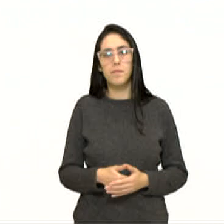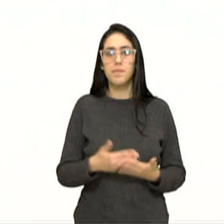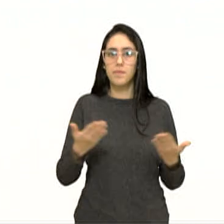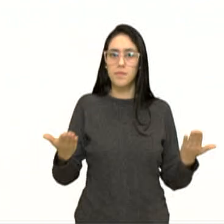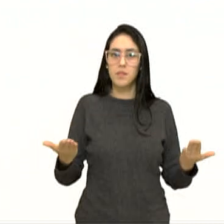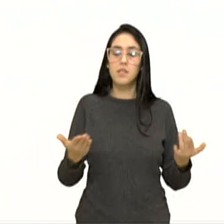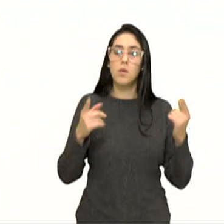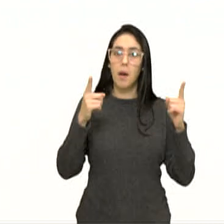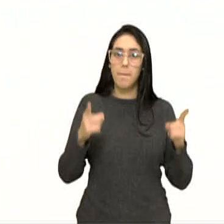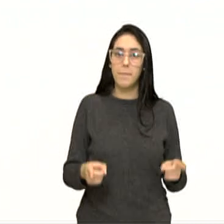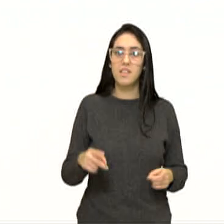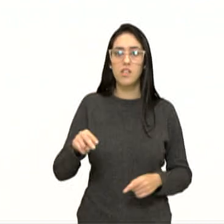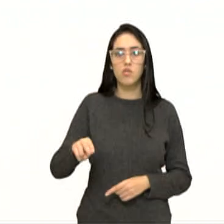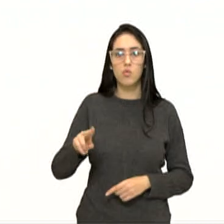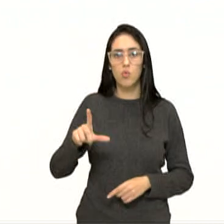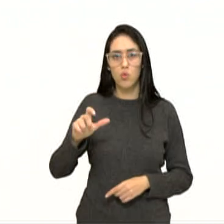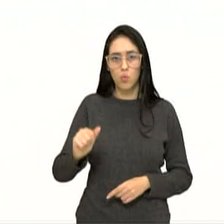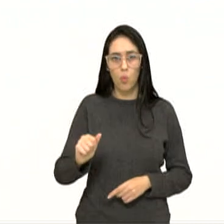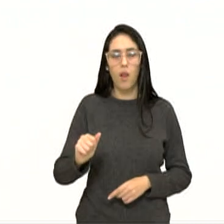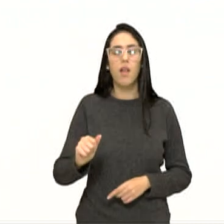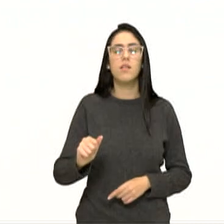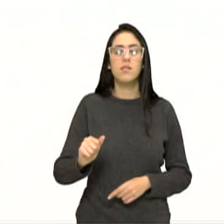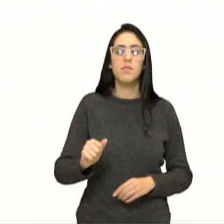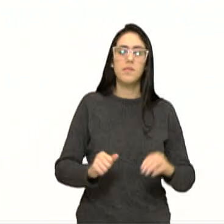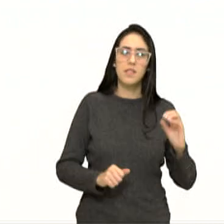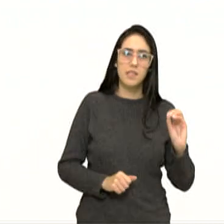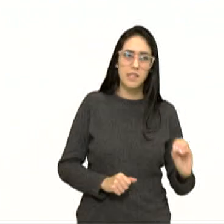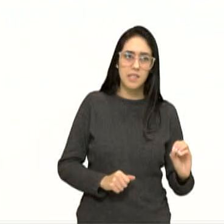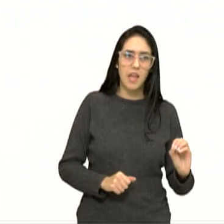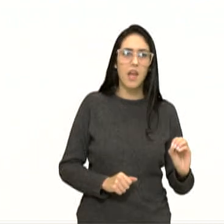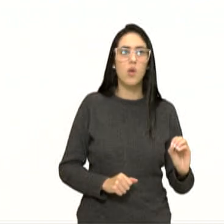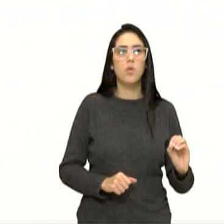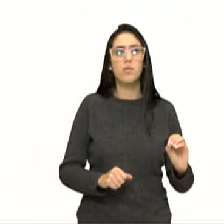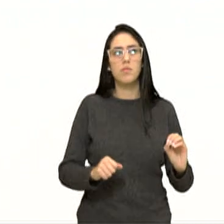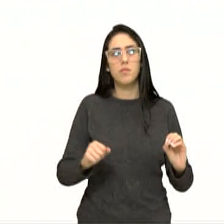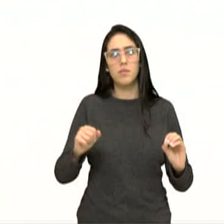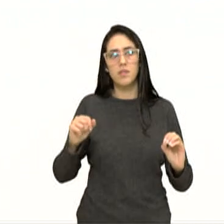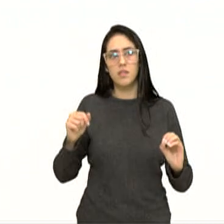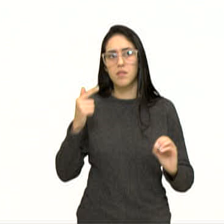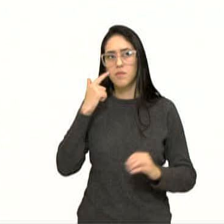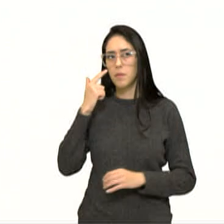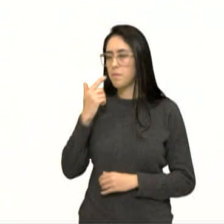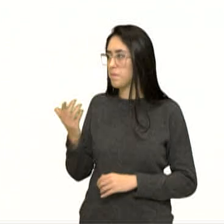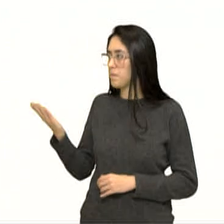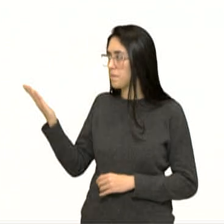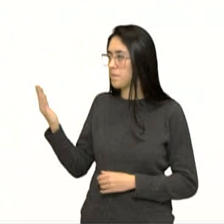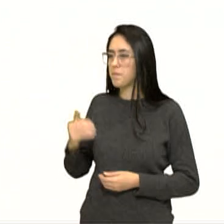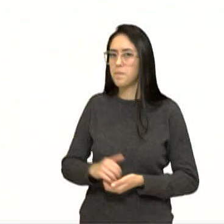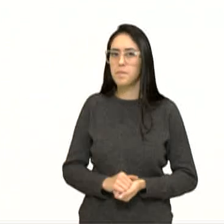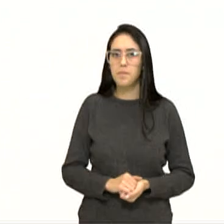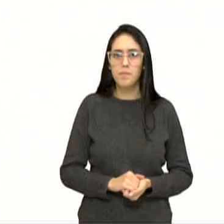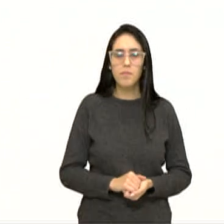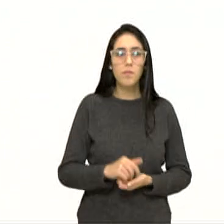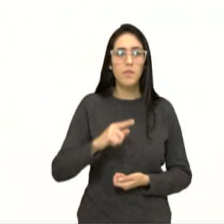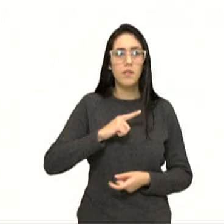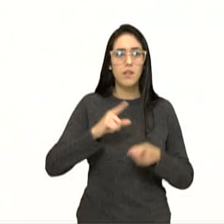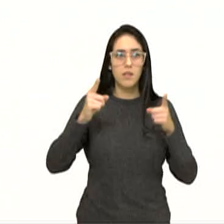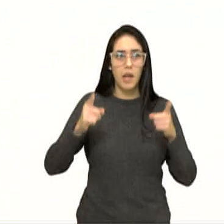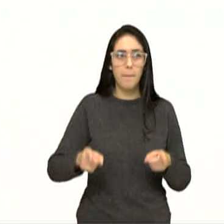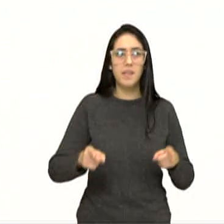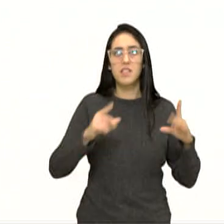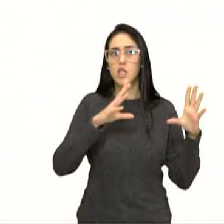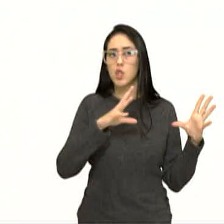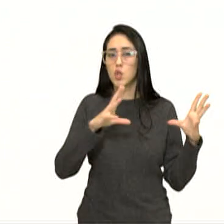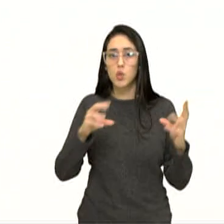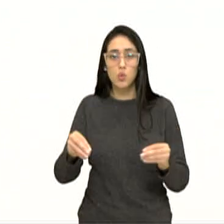matriz nula, é o 0 e o N. Então, no conjunto das matrizes, a matriz que tem todos os